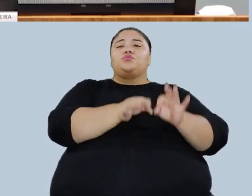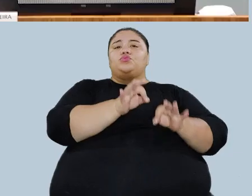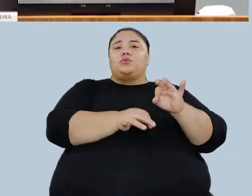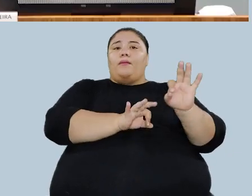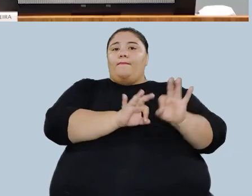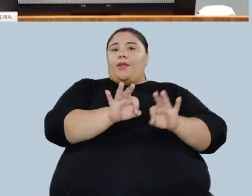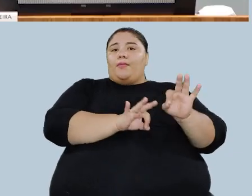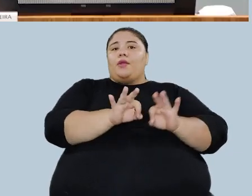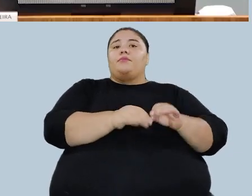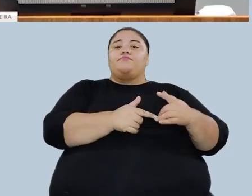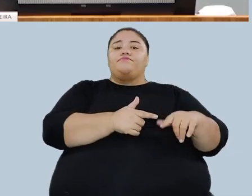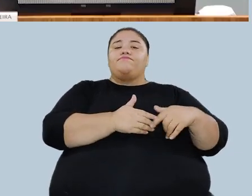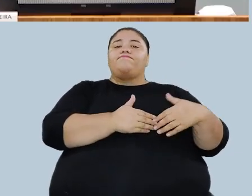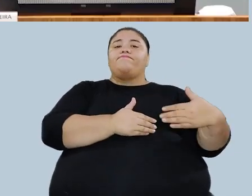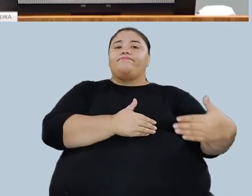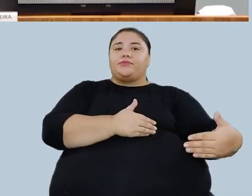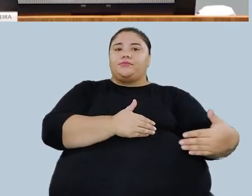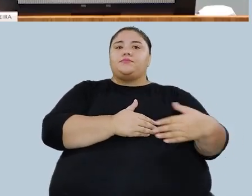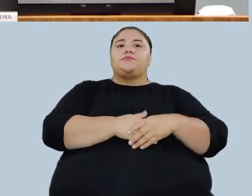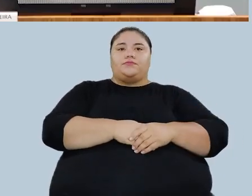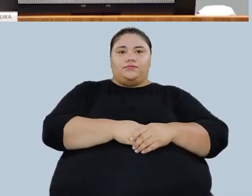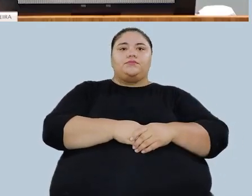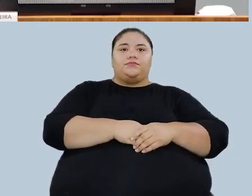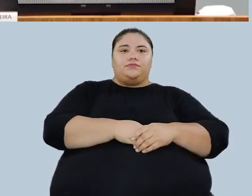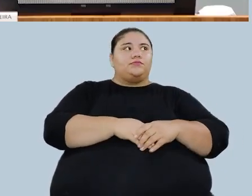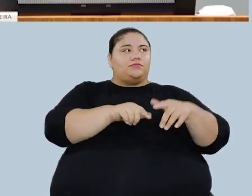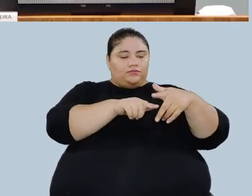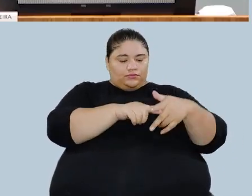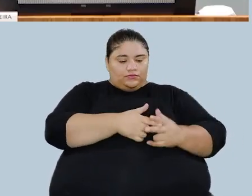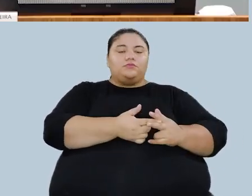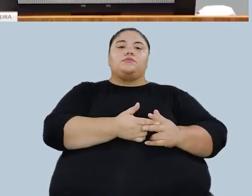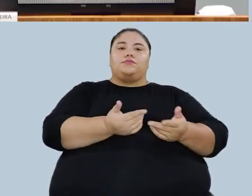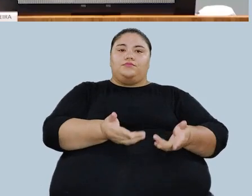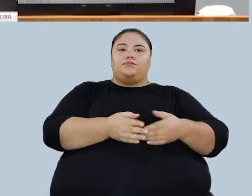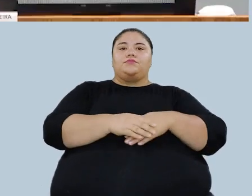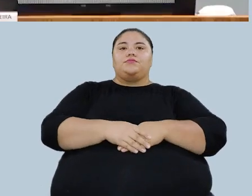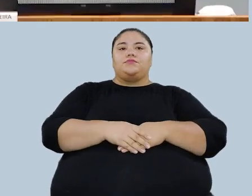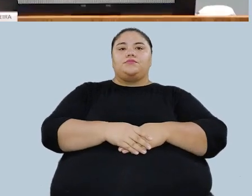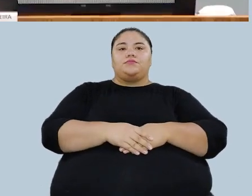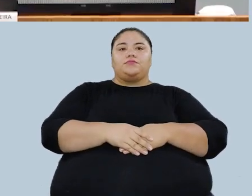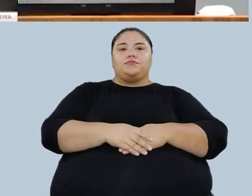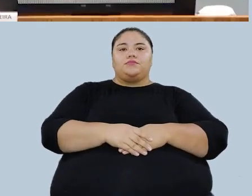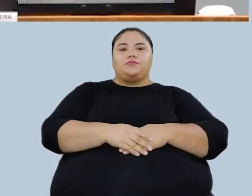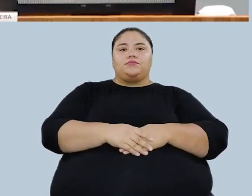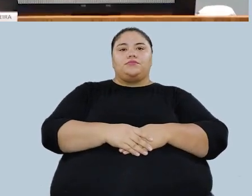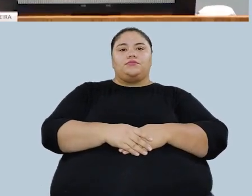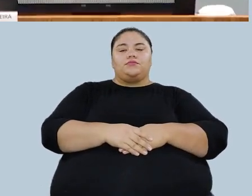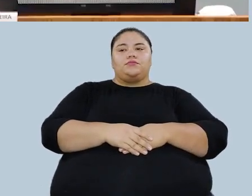para os conflitos que virão com a entrada em vigor dessa reforma tributária, né? E não serão